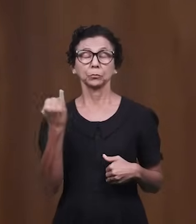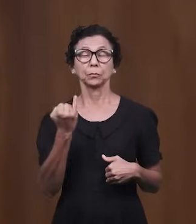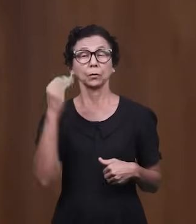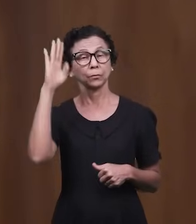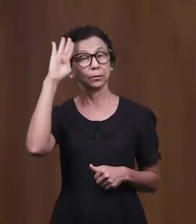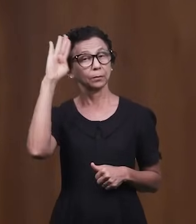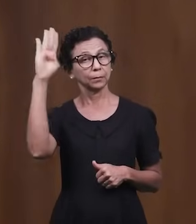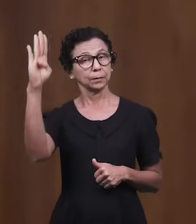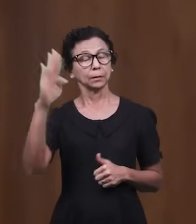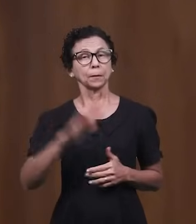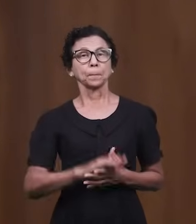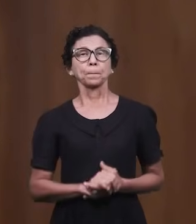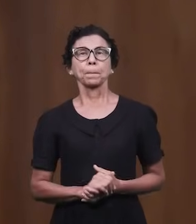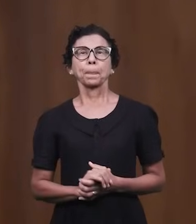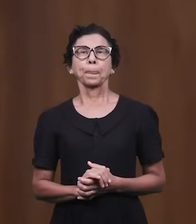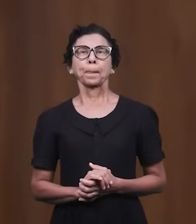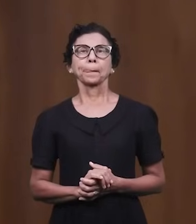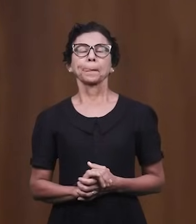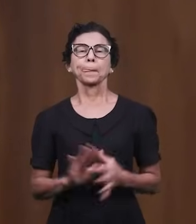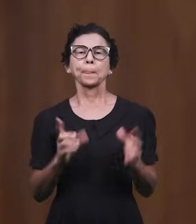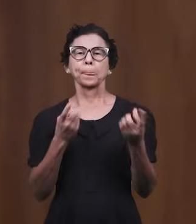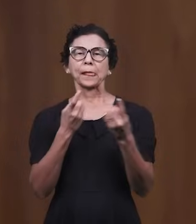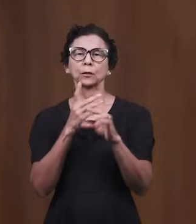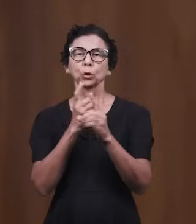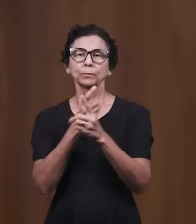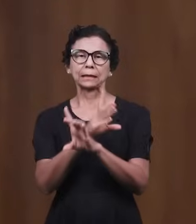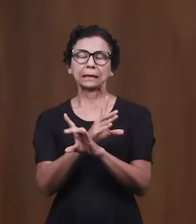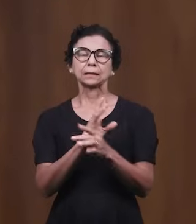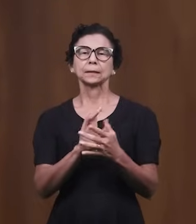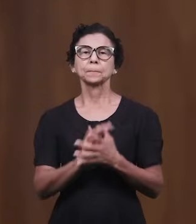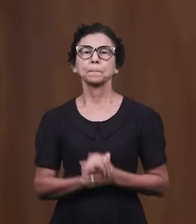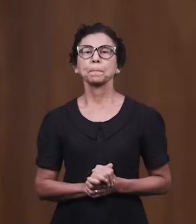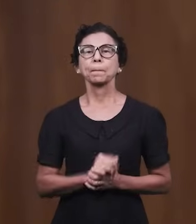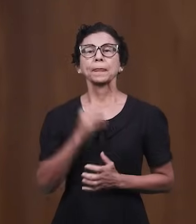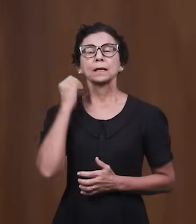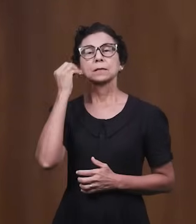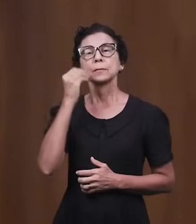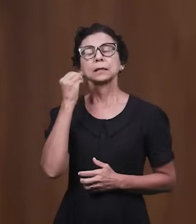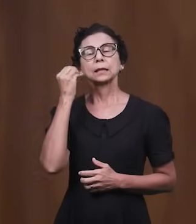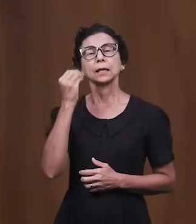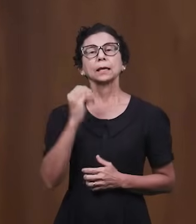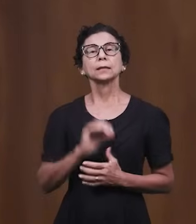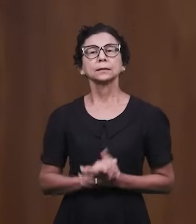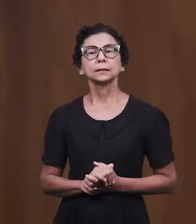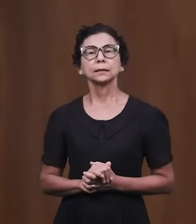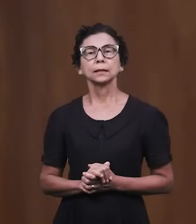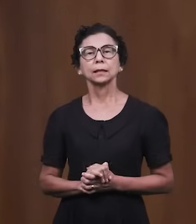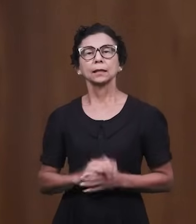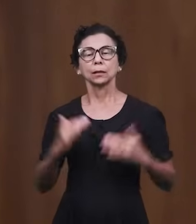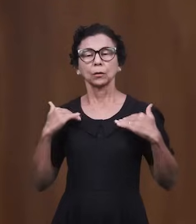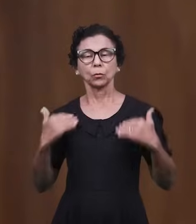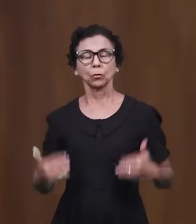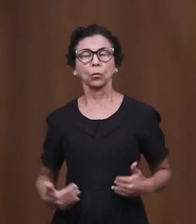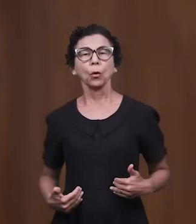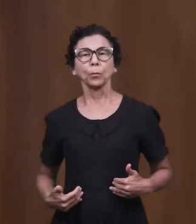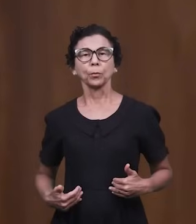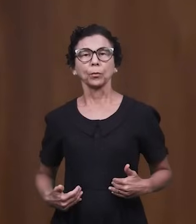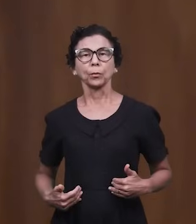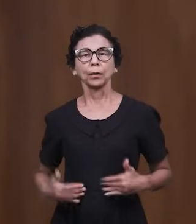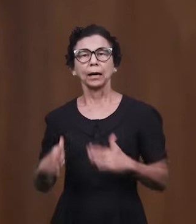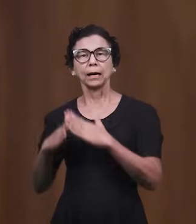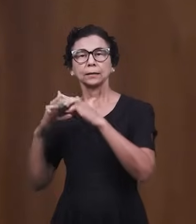preciosíssimo para nós. Quando uma das maiores experiências nossas que destaca é a unidade do corpo. Aquilo